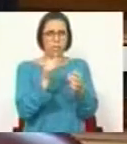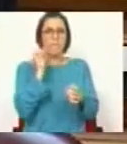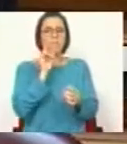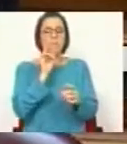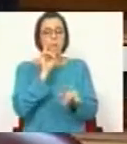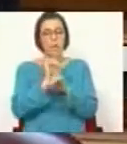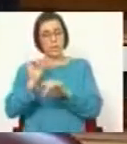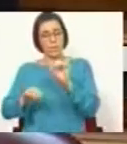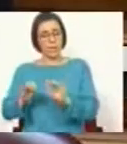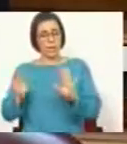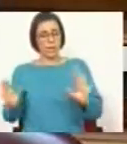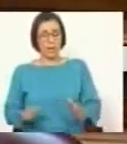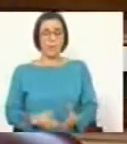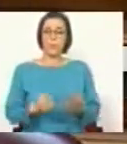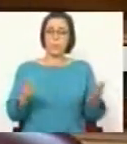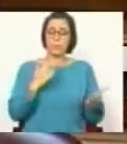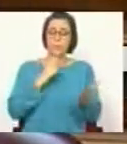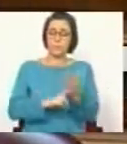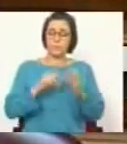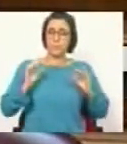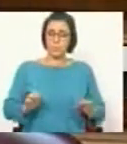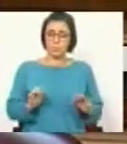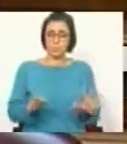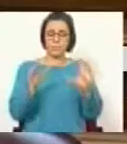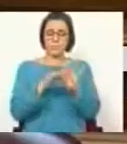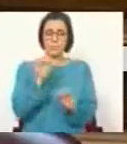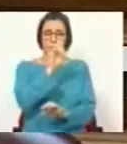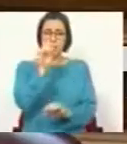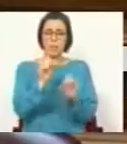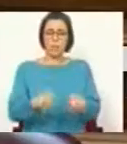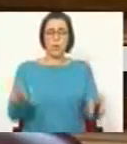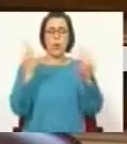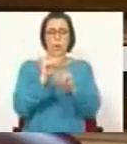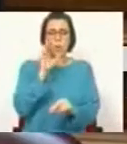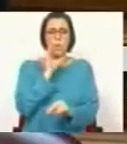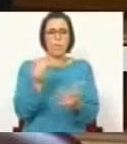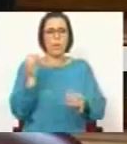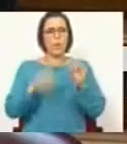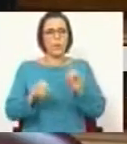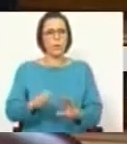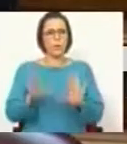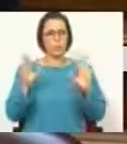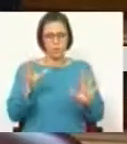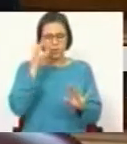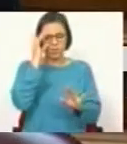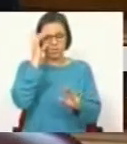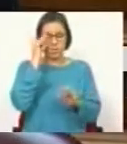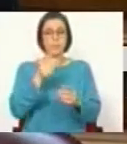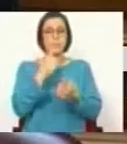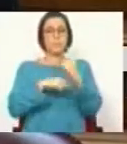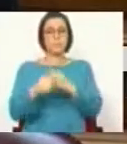valores que estão em causa. E, portanto, verdadeiramente, em relação a esta questão do novo banco, o que se passou foi o seguinte, e